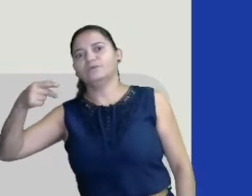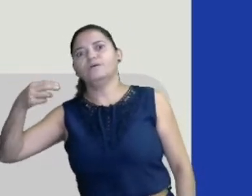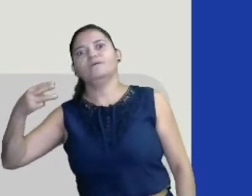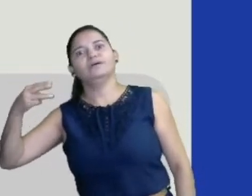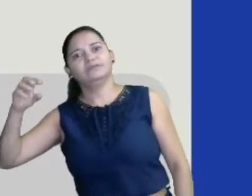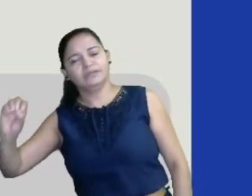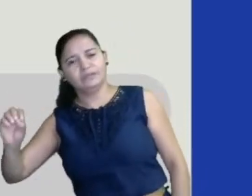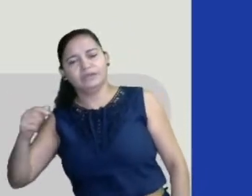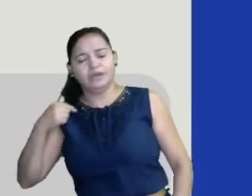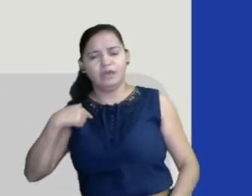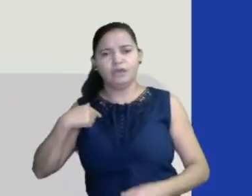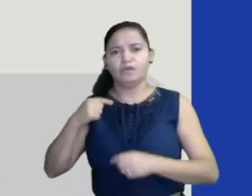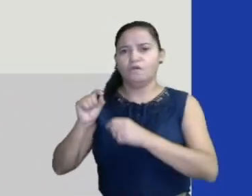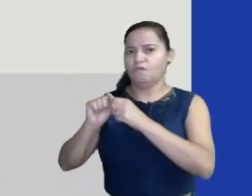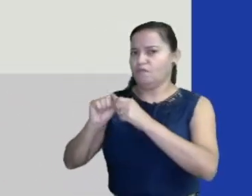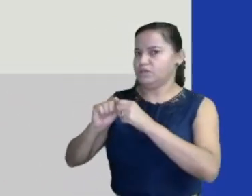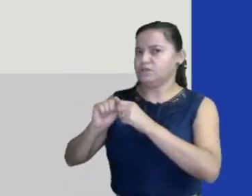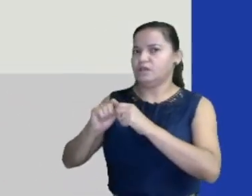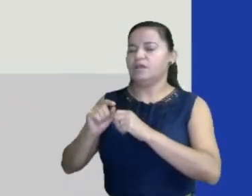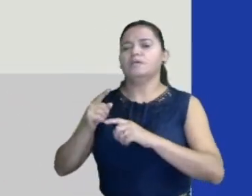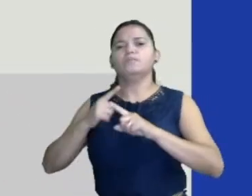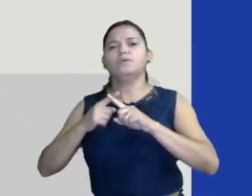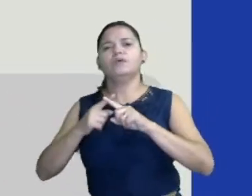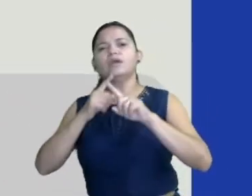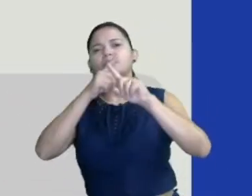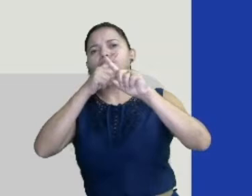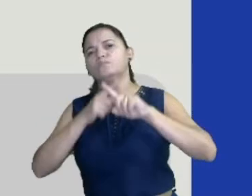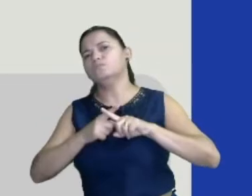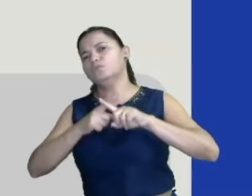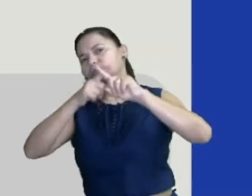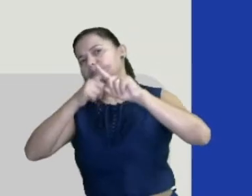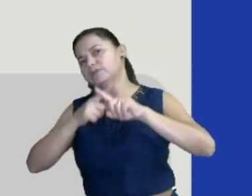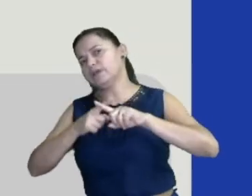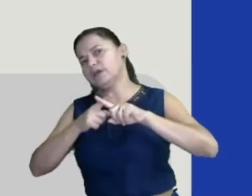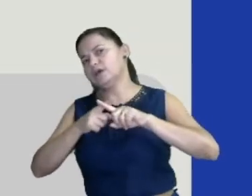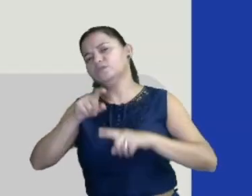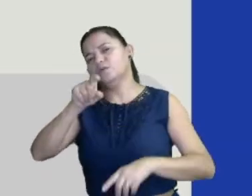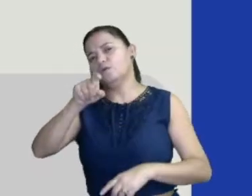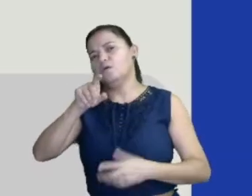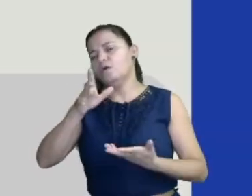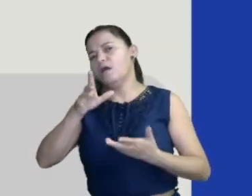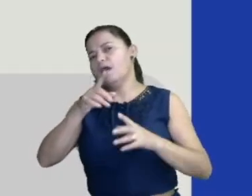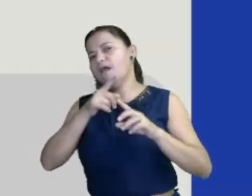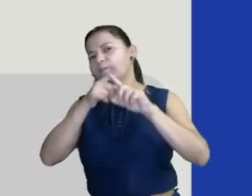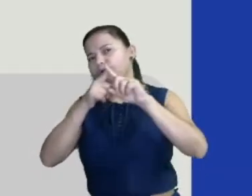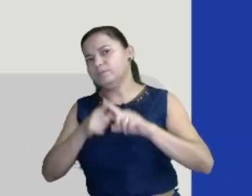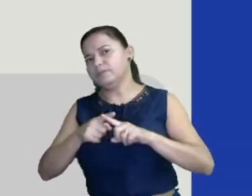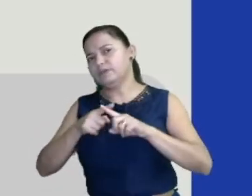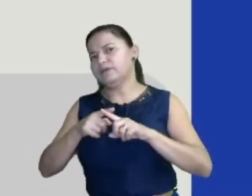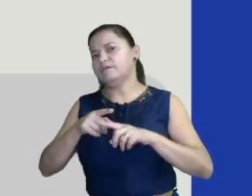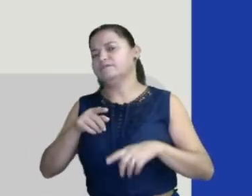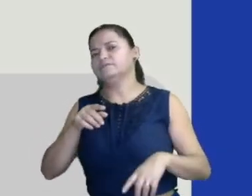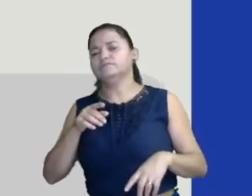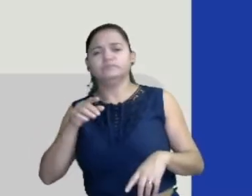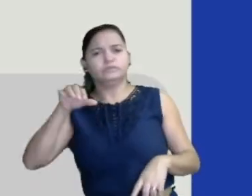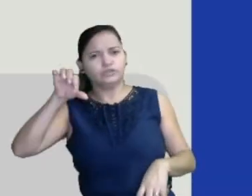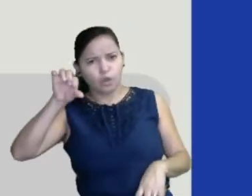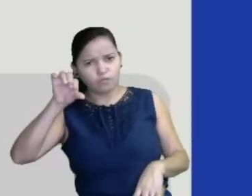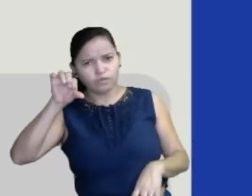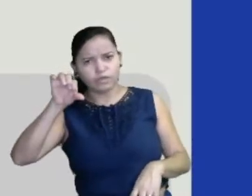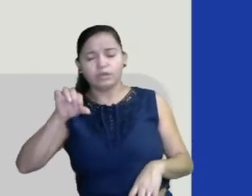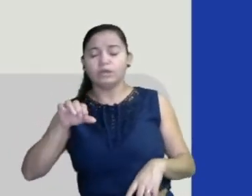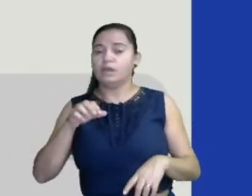agora construir o professor botou multiplicando vezes nove aí porque a mesmo tempo que eu multiplico os fatores